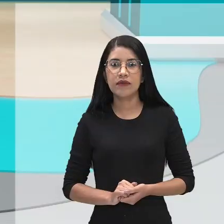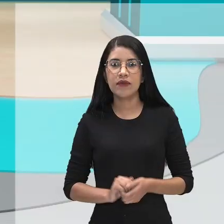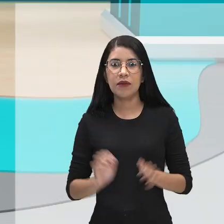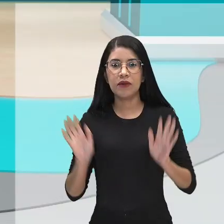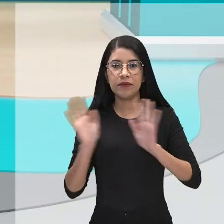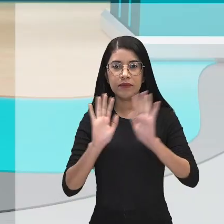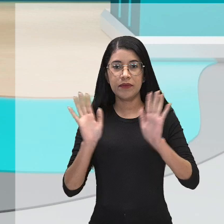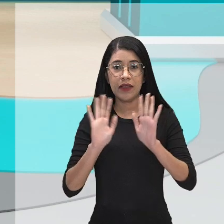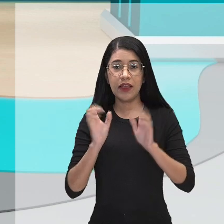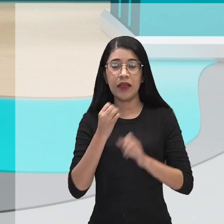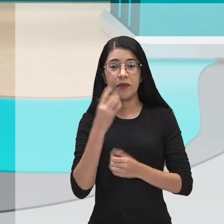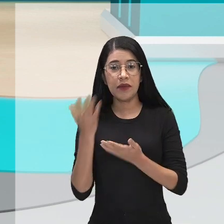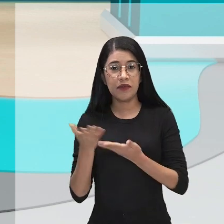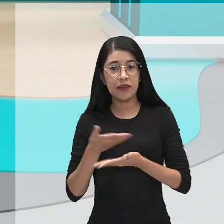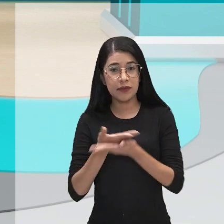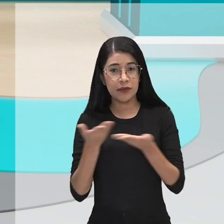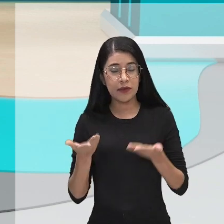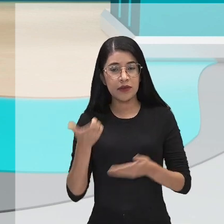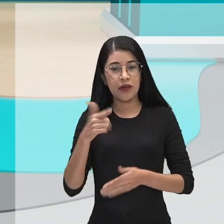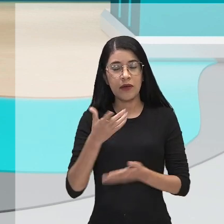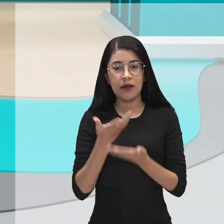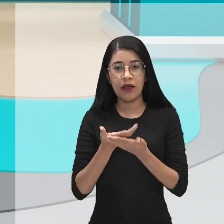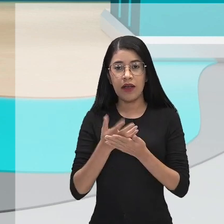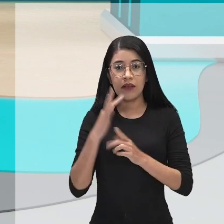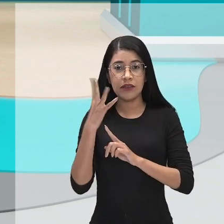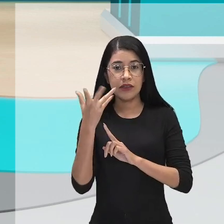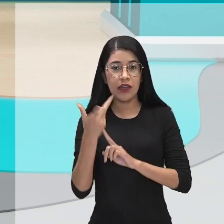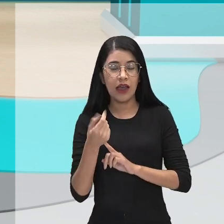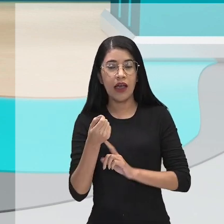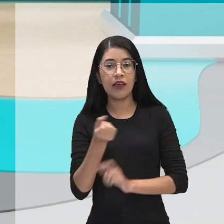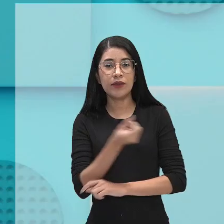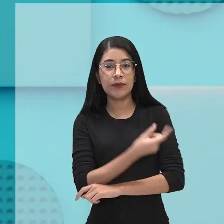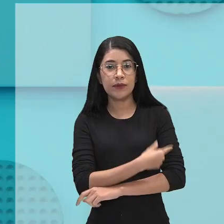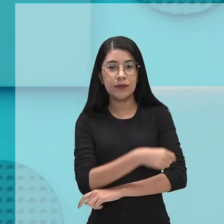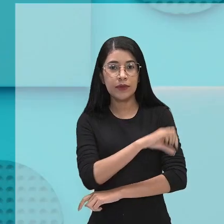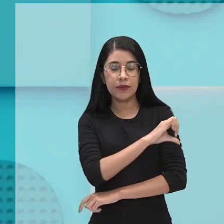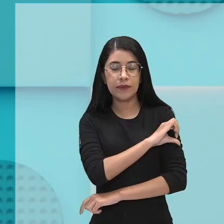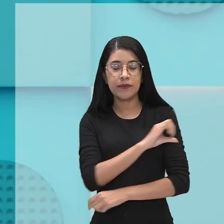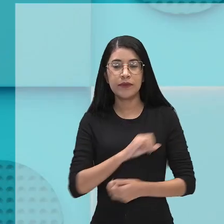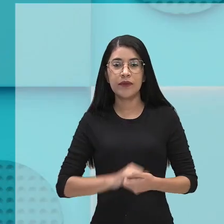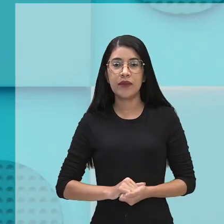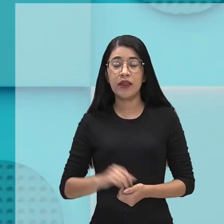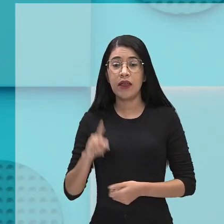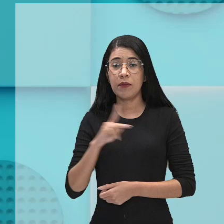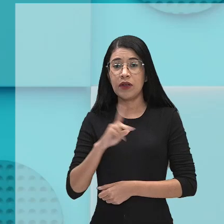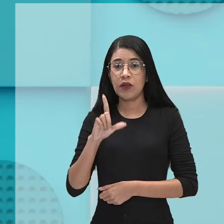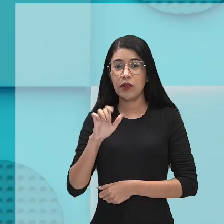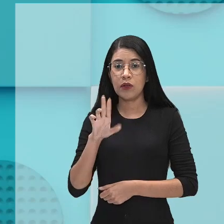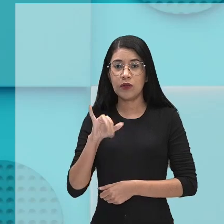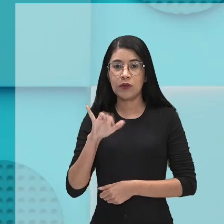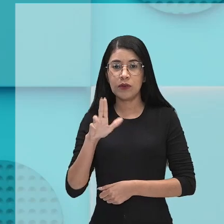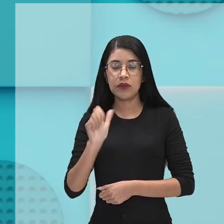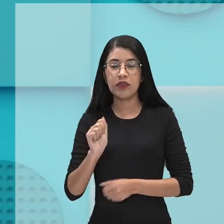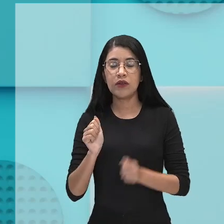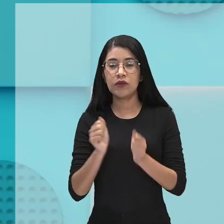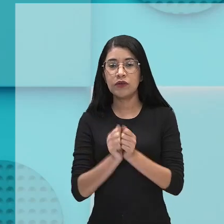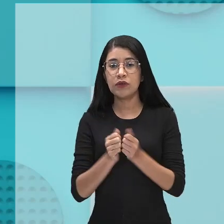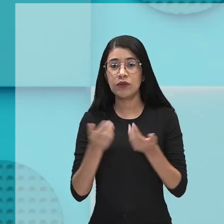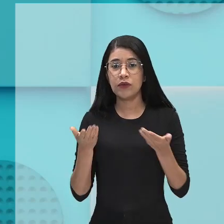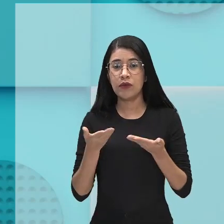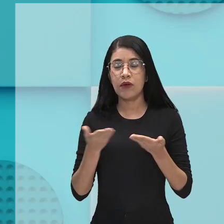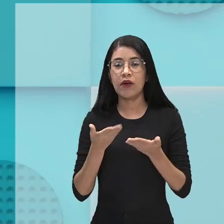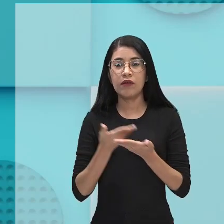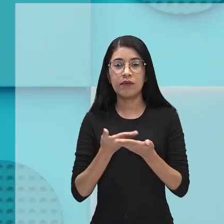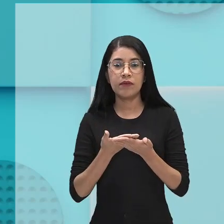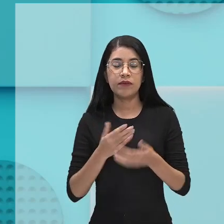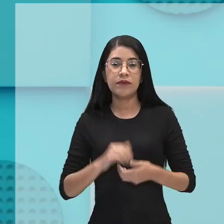Olá, sejam todos bem-vindos para mais uma aula de arte do ensino fundamental. Eu sou a professora Lúcia Santos e vou estar com vocês nesse